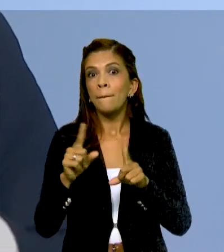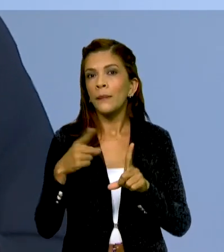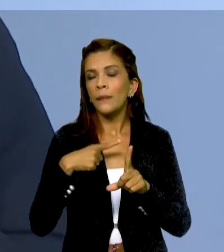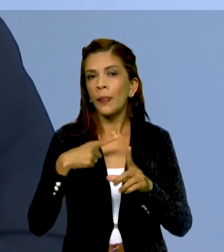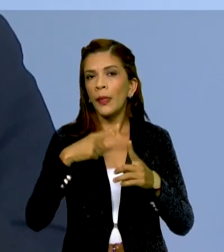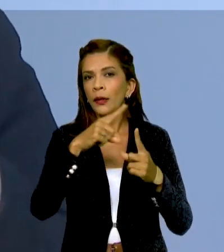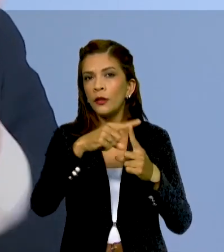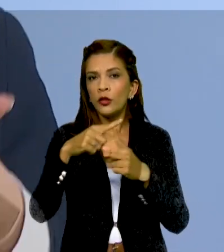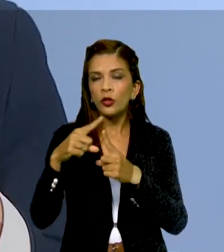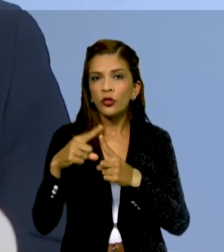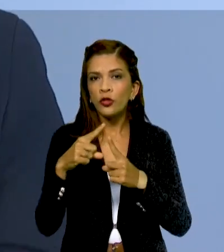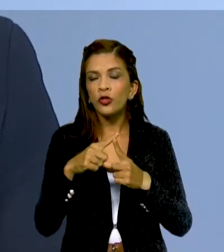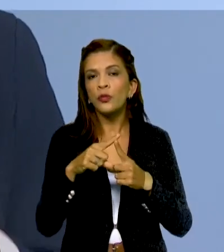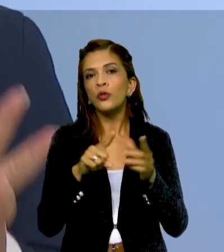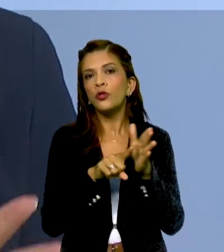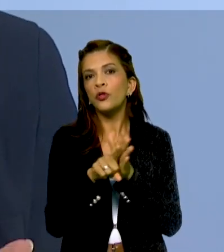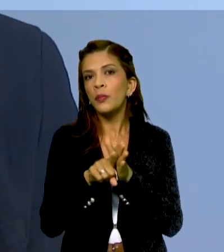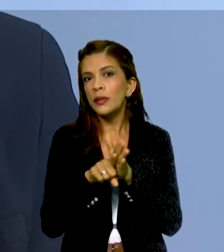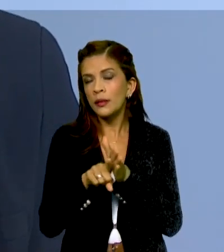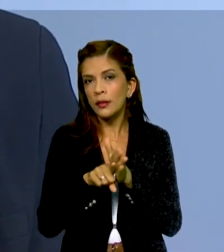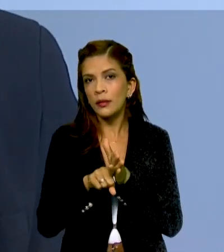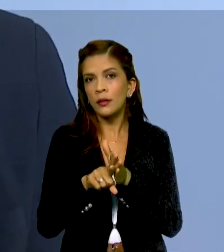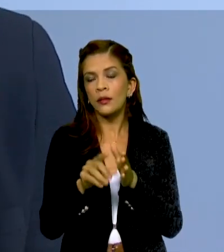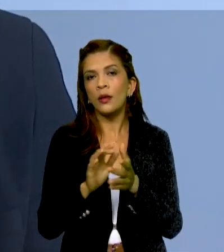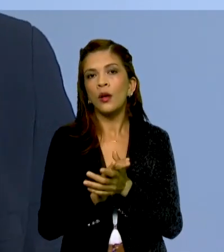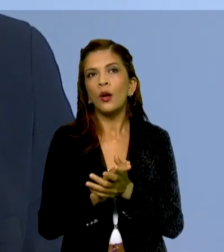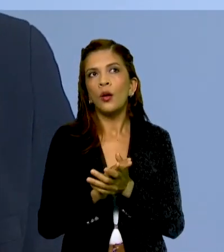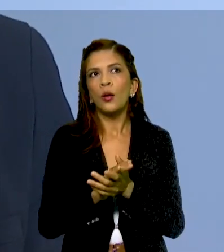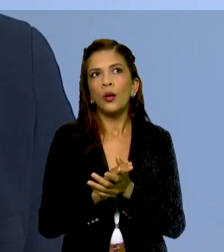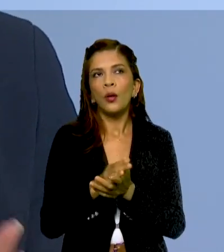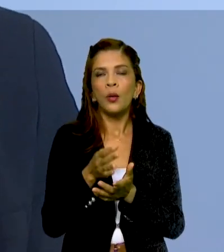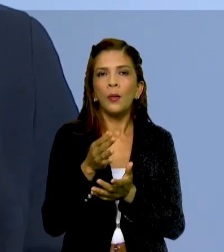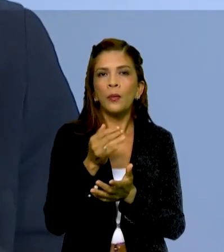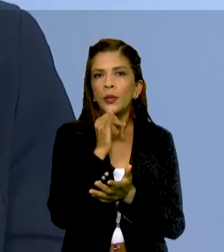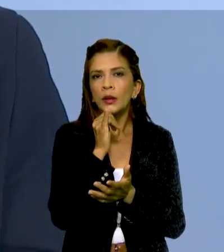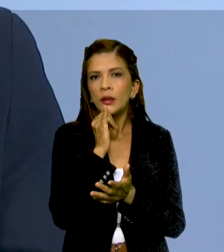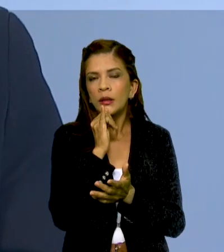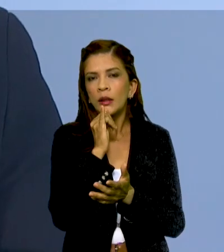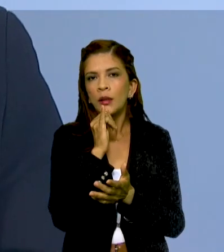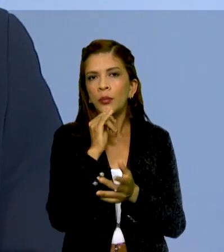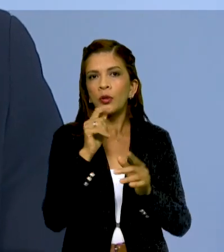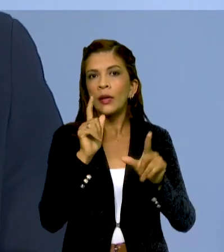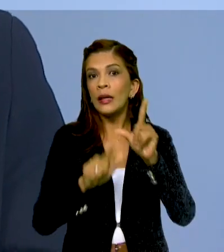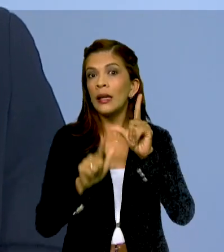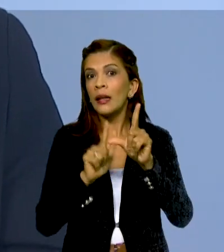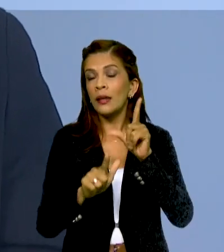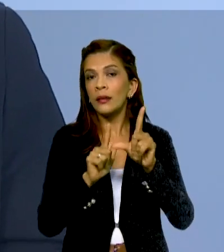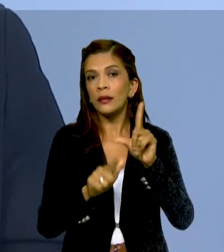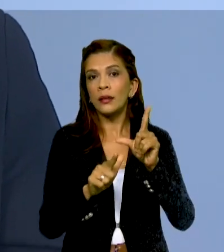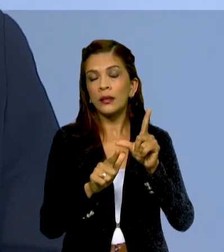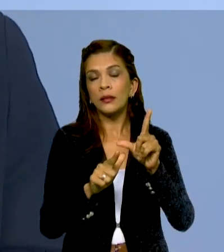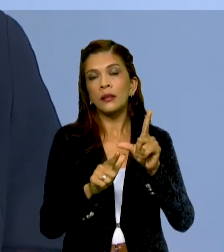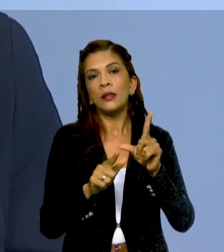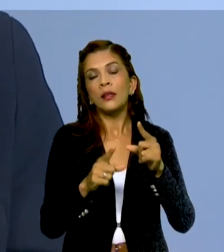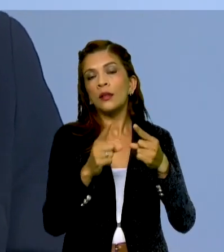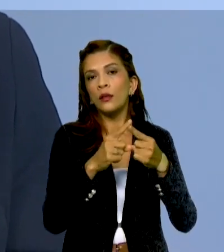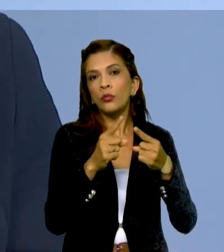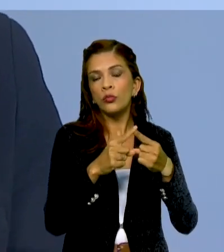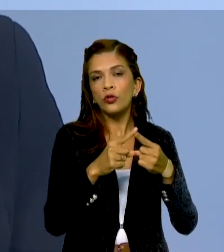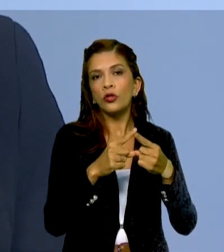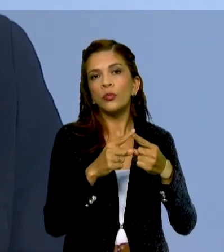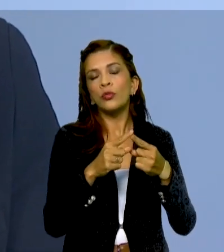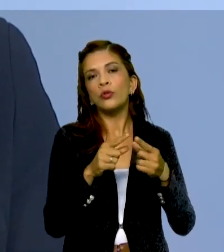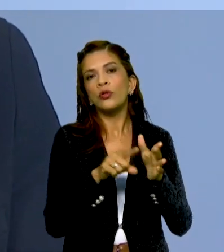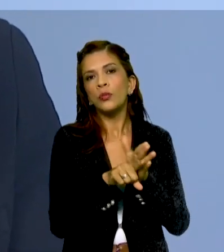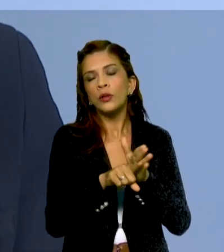por exemplo, um mestrado em letras, que é mais global. Sim. Ele pode ter uma linha de pesquisa em língua de sinais. Aqui na Universidade Federal